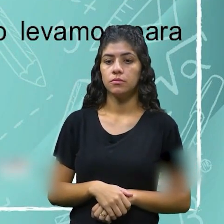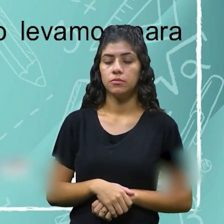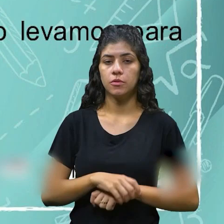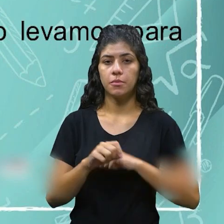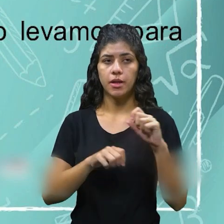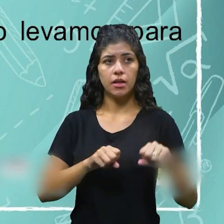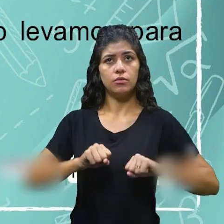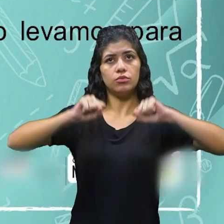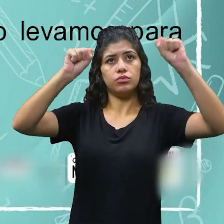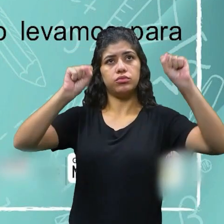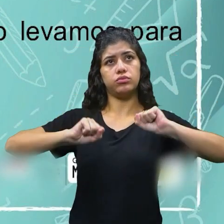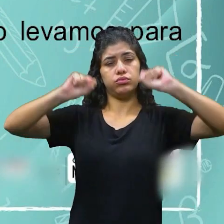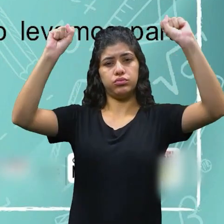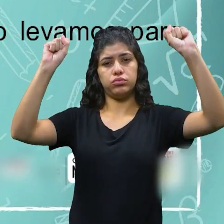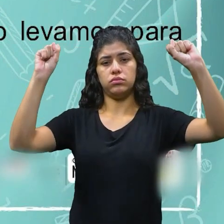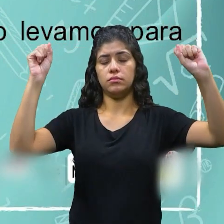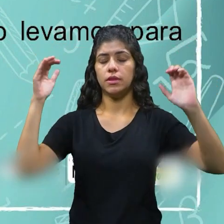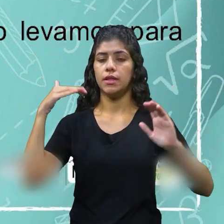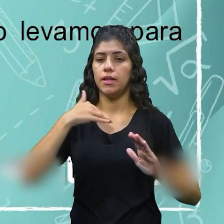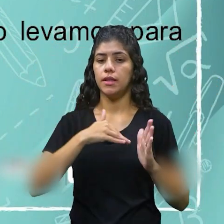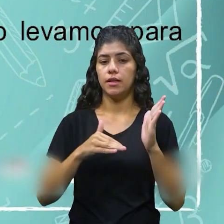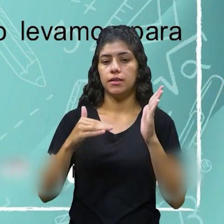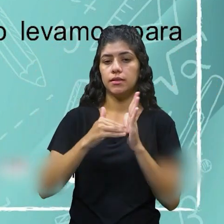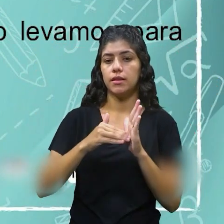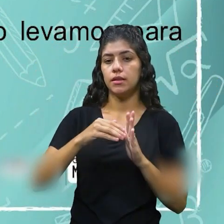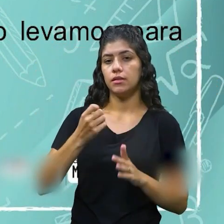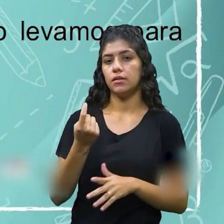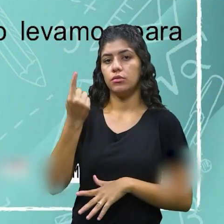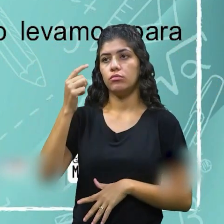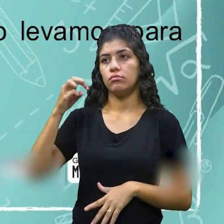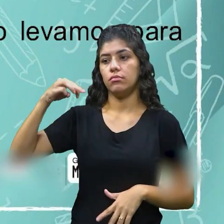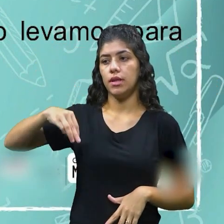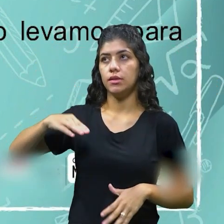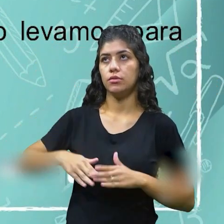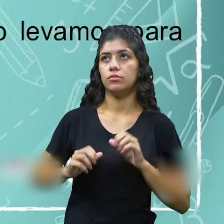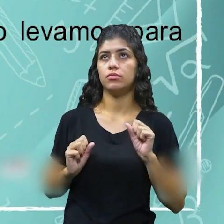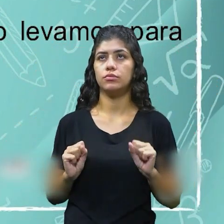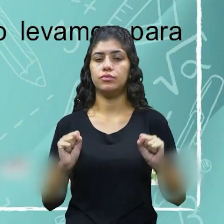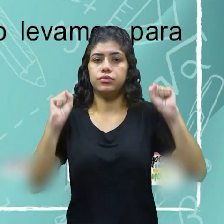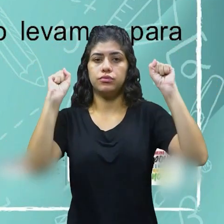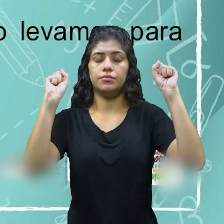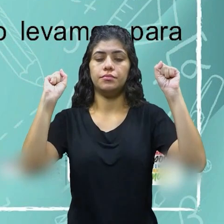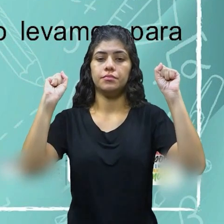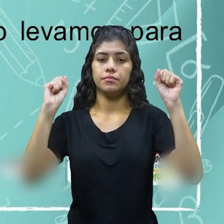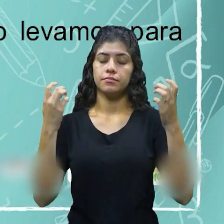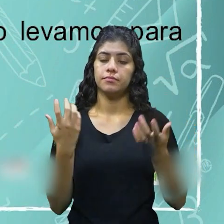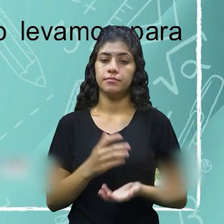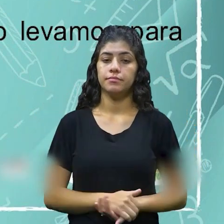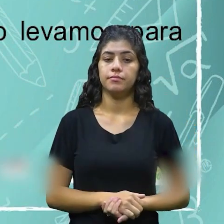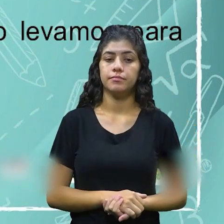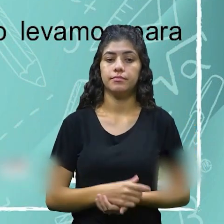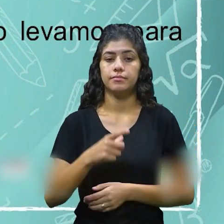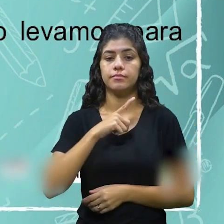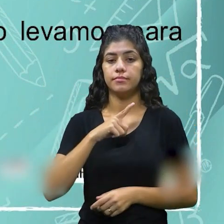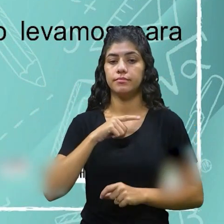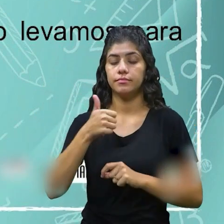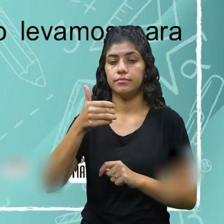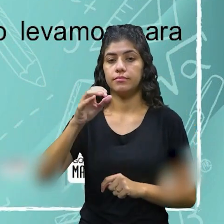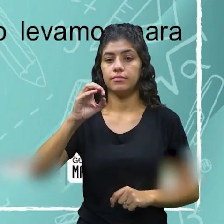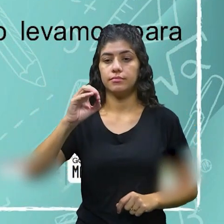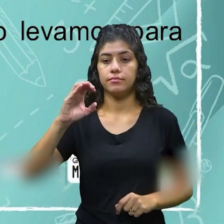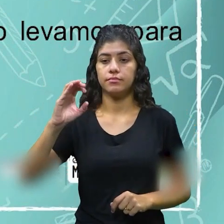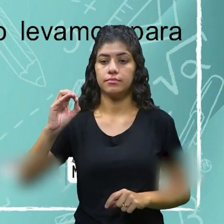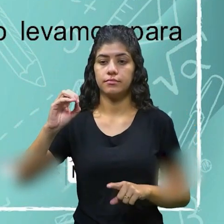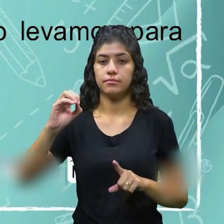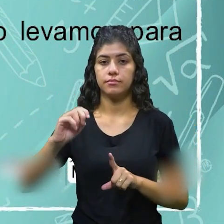né? De 100 newtons até uma altura de 1 metro, o trabalho é realizado de 100 joules, ou seja, você teve 100